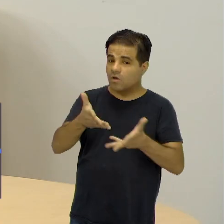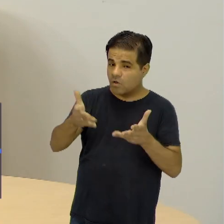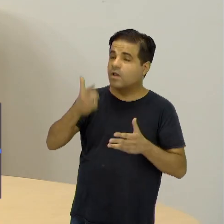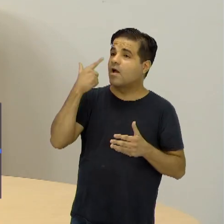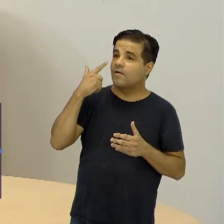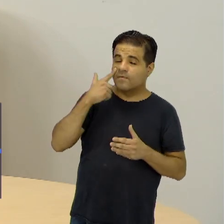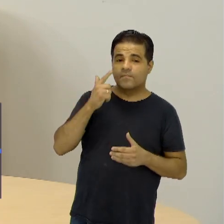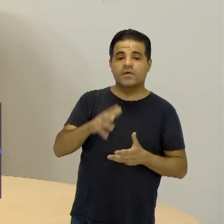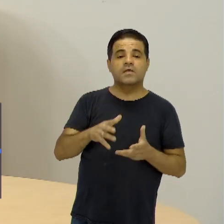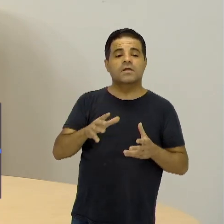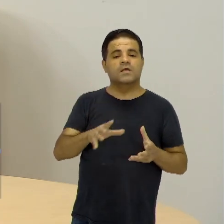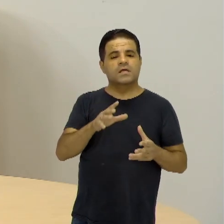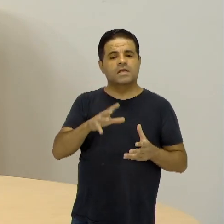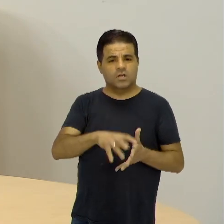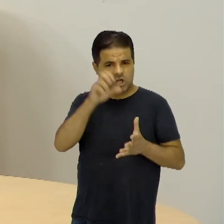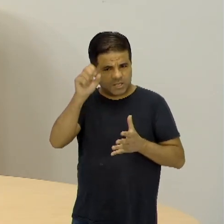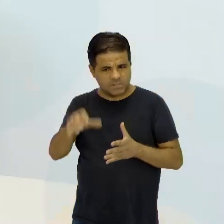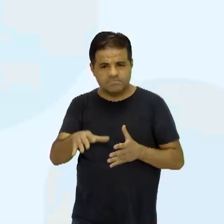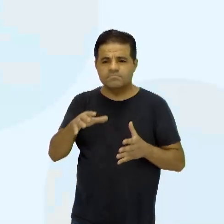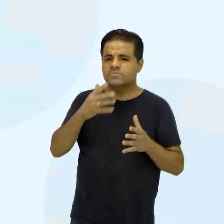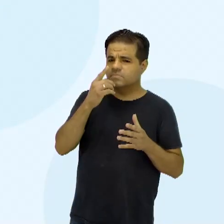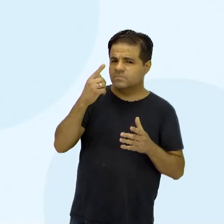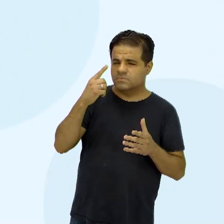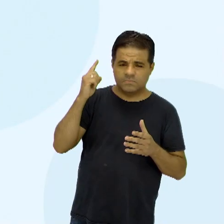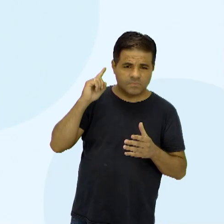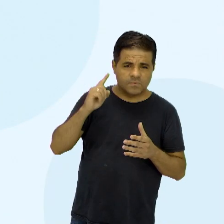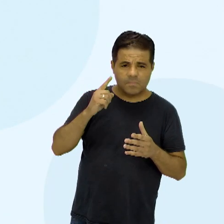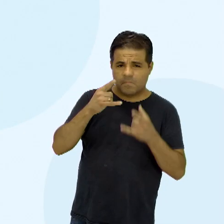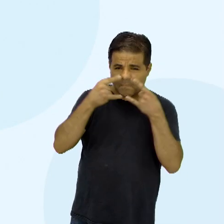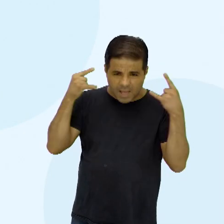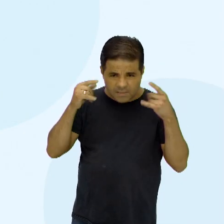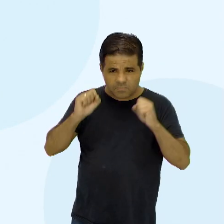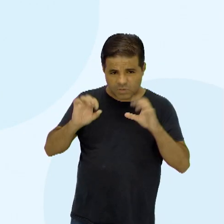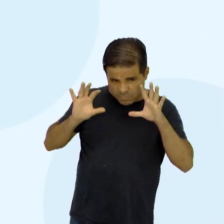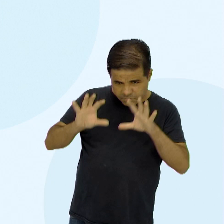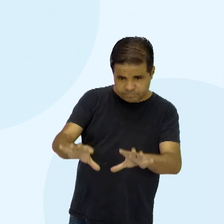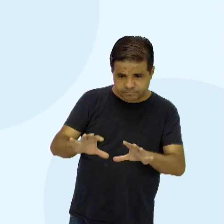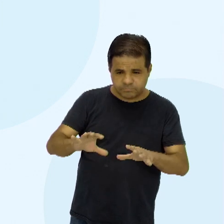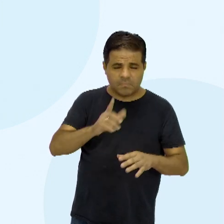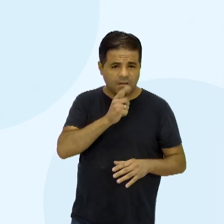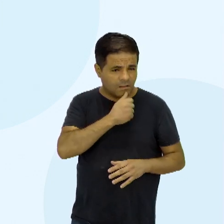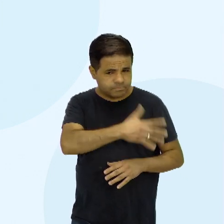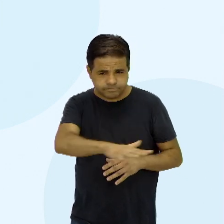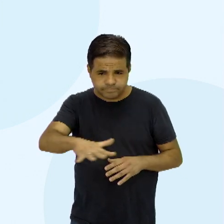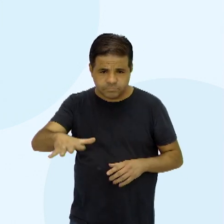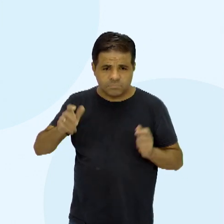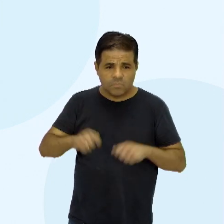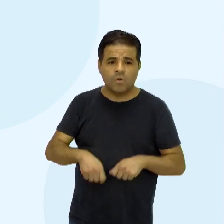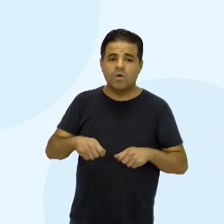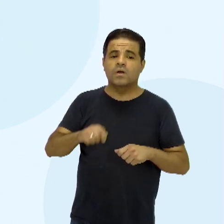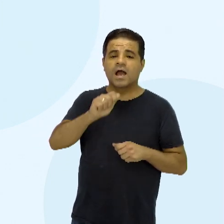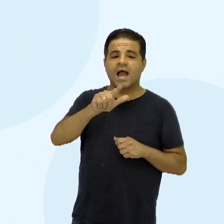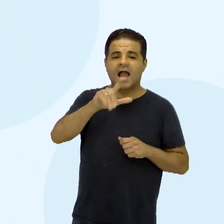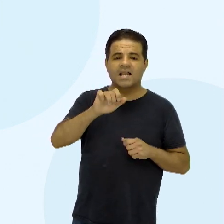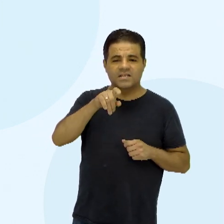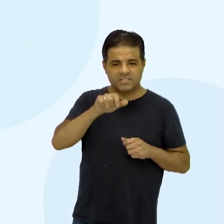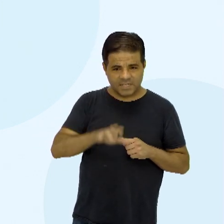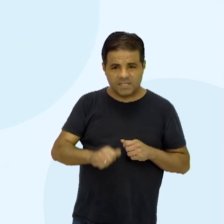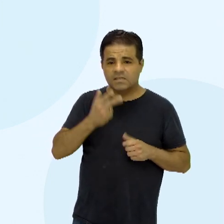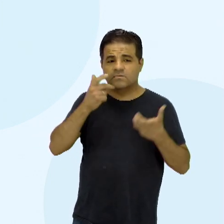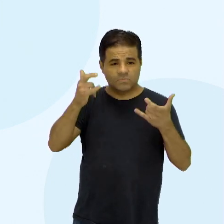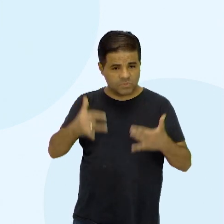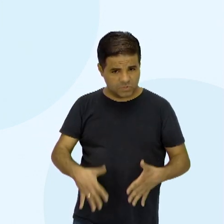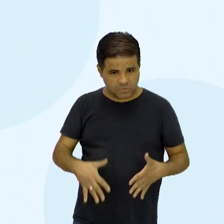aí. Descarte incorreto de máscaras pode causar impacto nos oceanos? Segundo Alexandre Turra, a